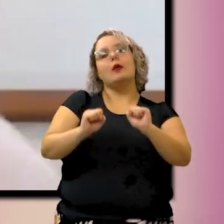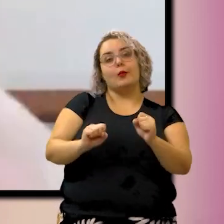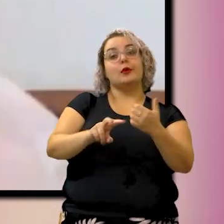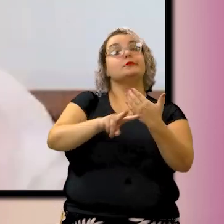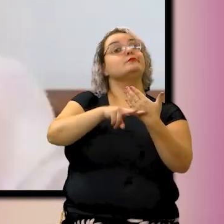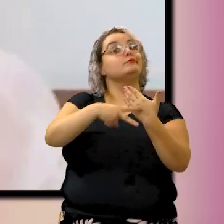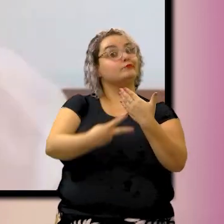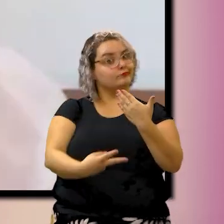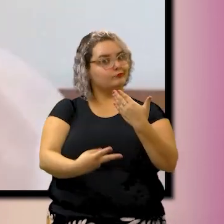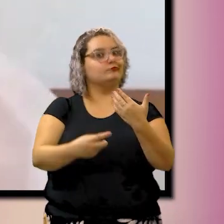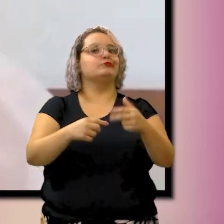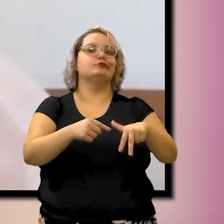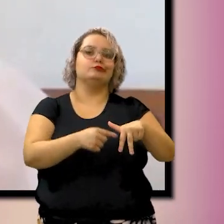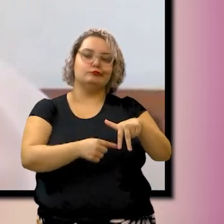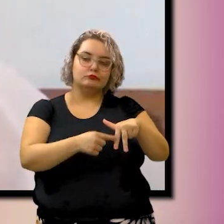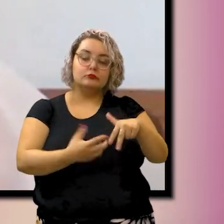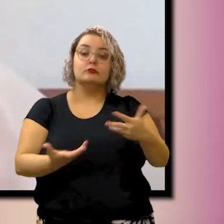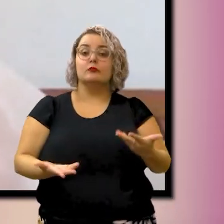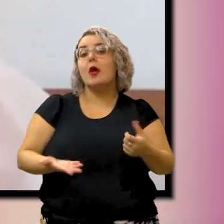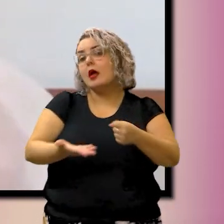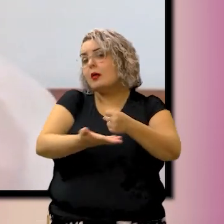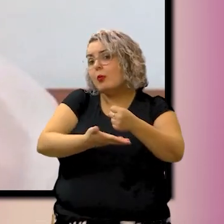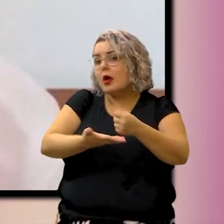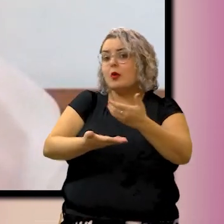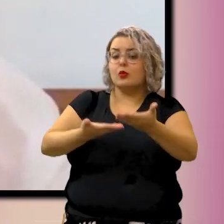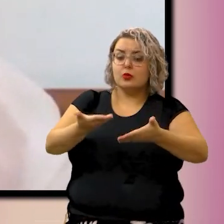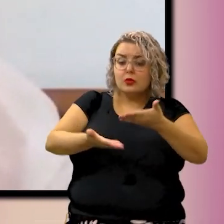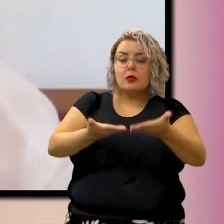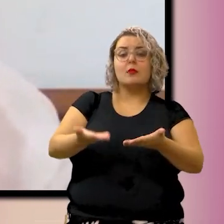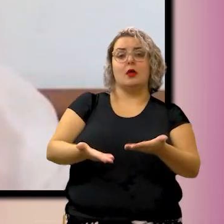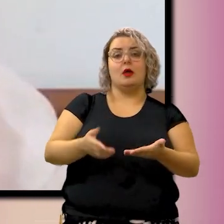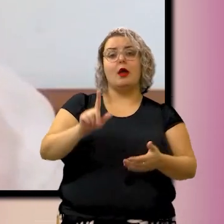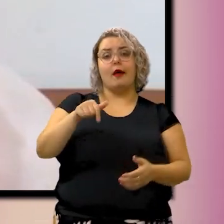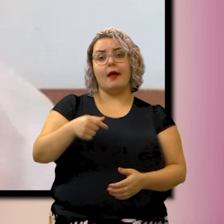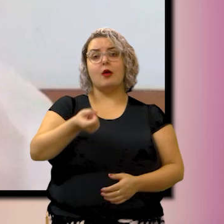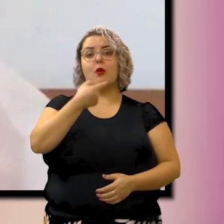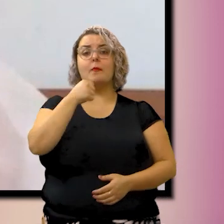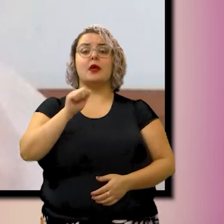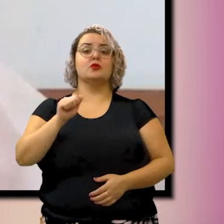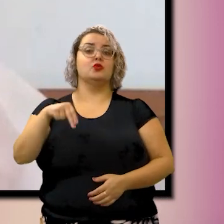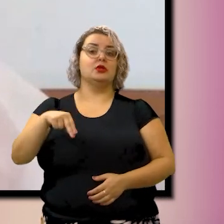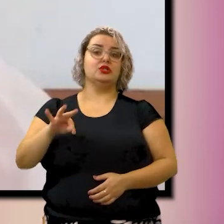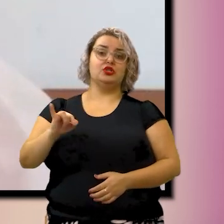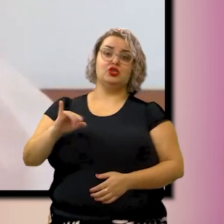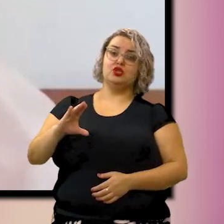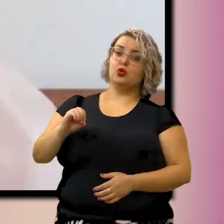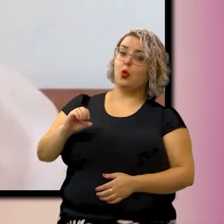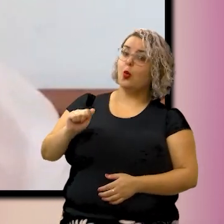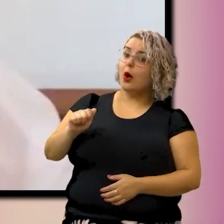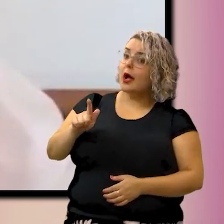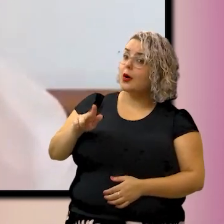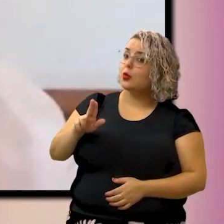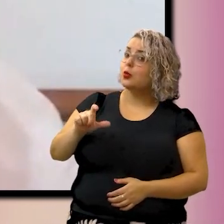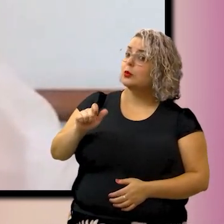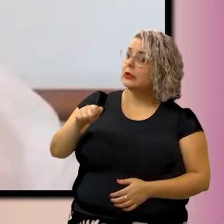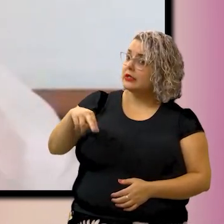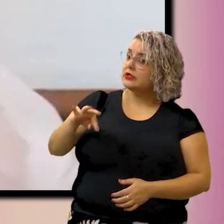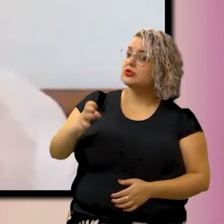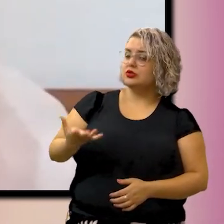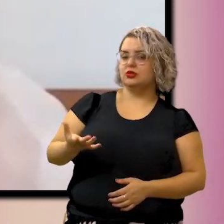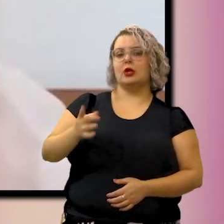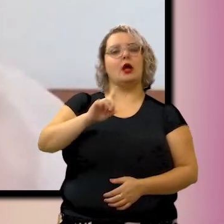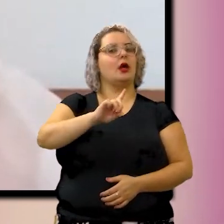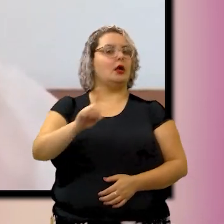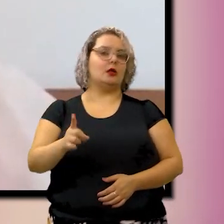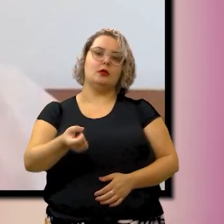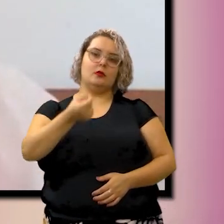aí a gente pode ter sequelas mais sérias na perna. Mas basicamente o tratamento é com anticoagulante, e aí a gente tem algumas exceções